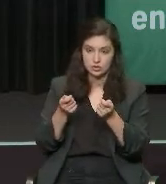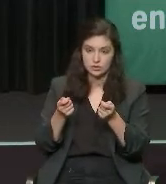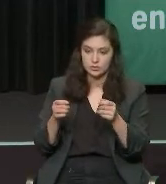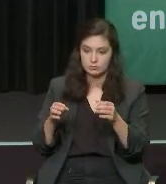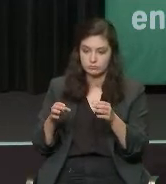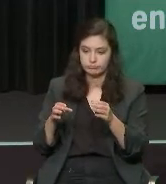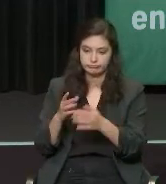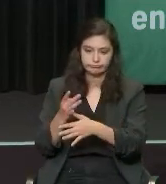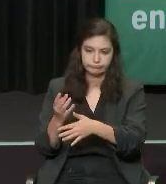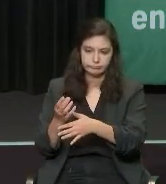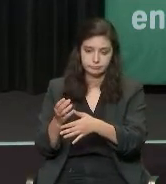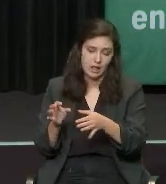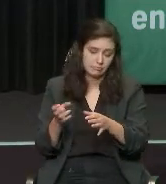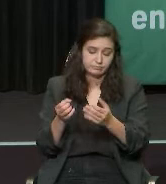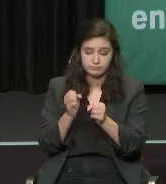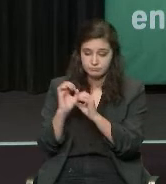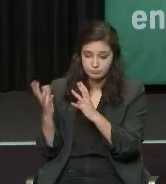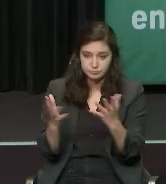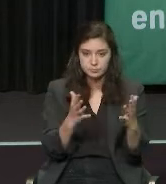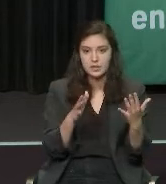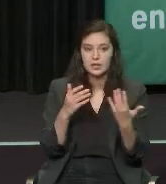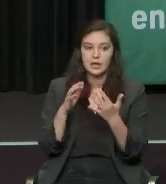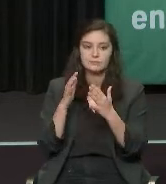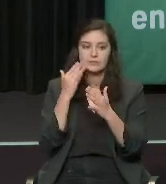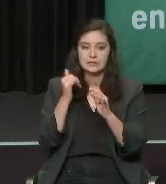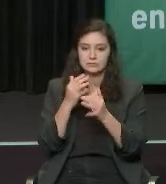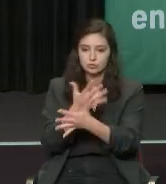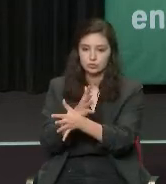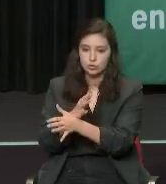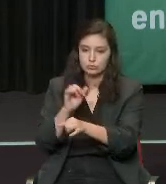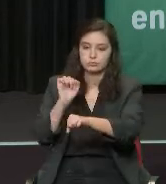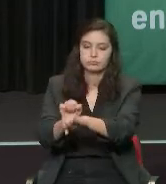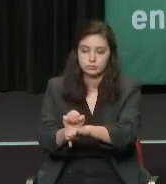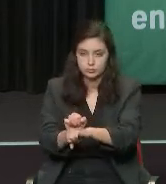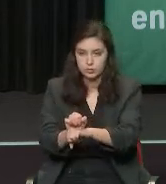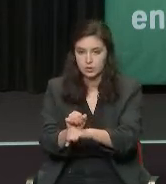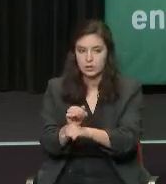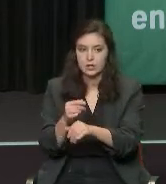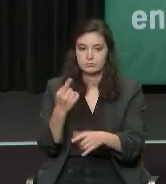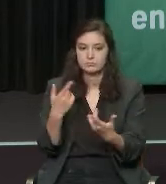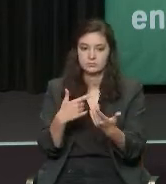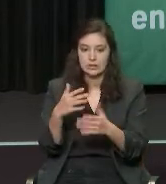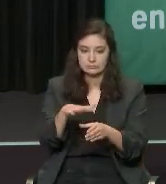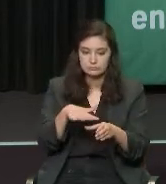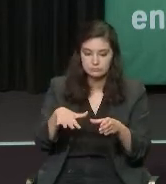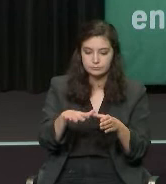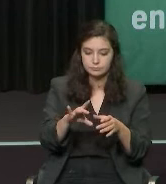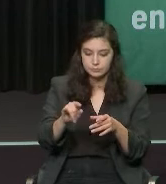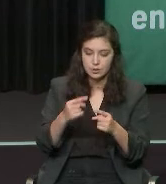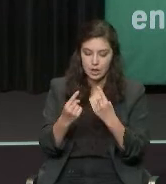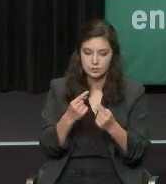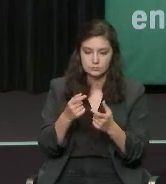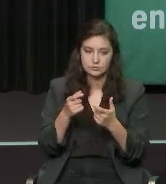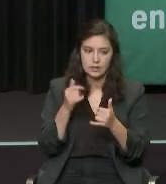alguma outra faixa a impedir que o fogo numa determinada altura passe, ou pelo menos em alguns sítios mais críticos, ou pelo menos dê a oportunidade às